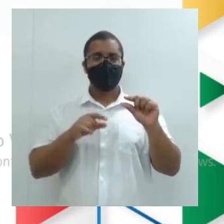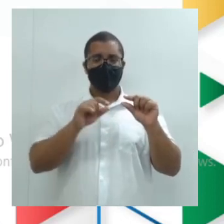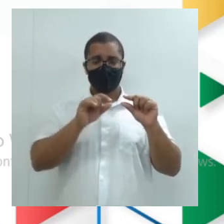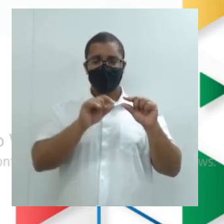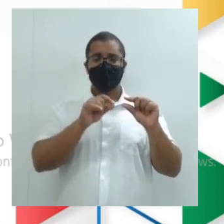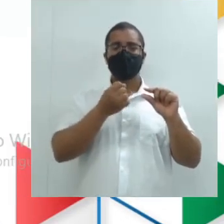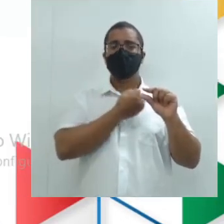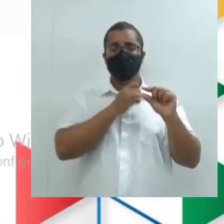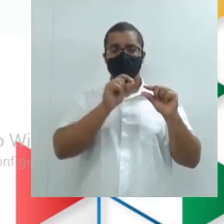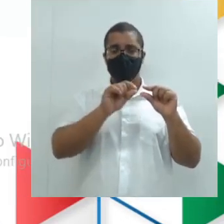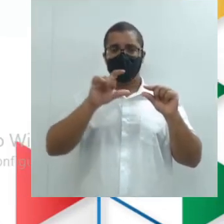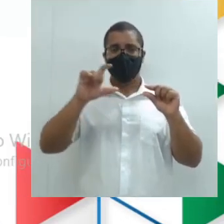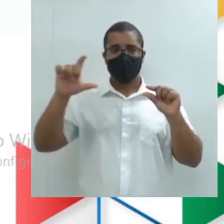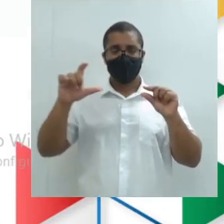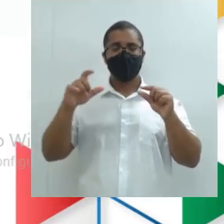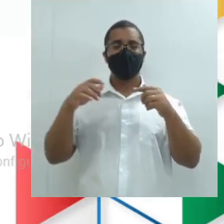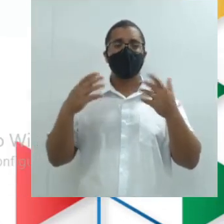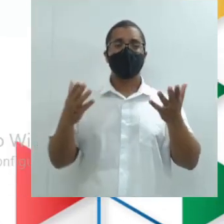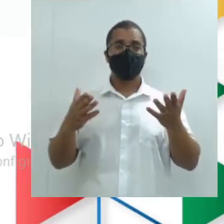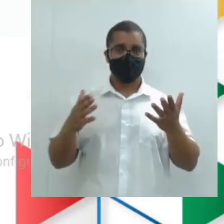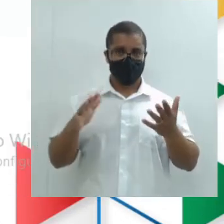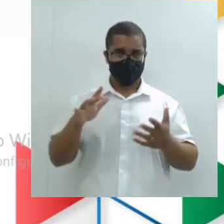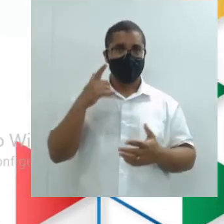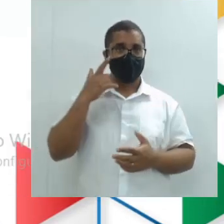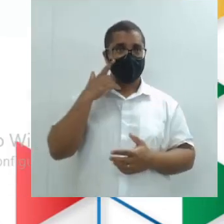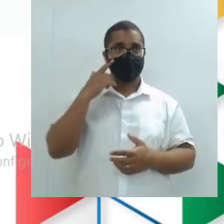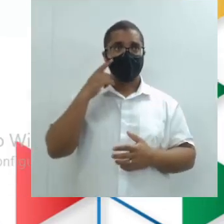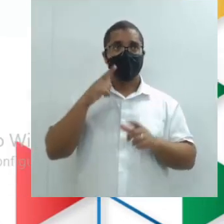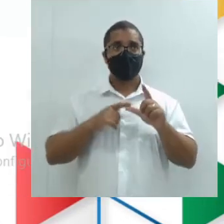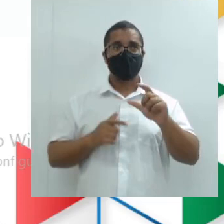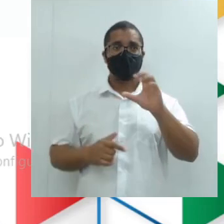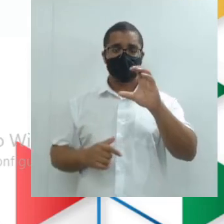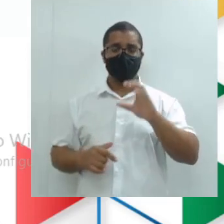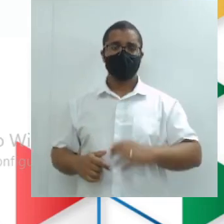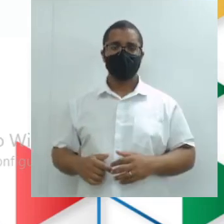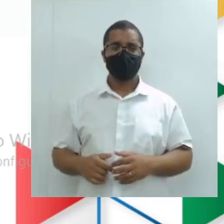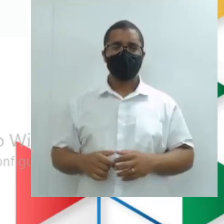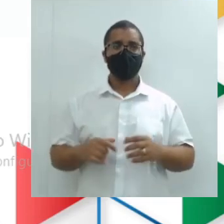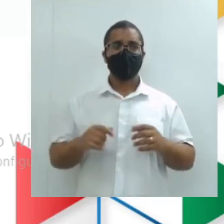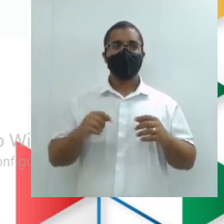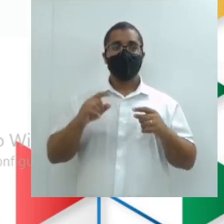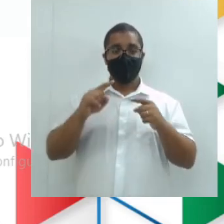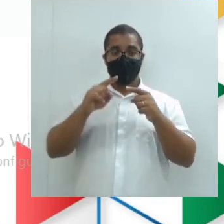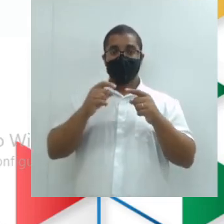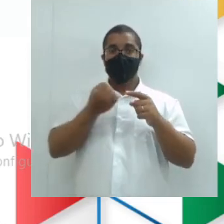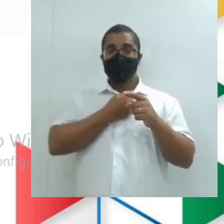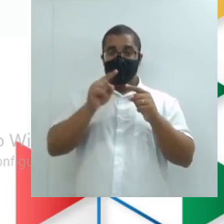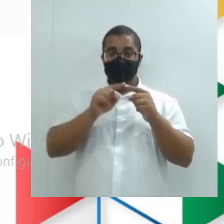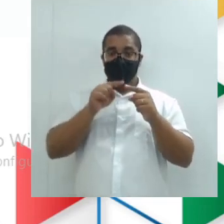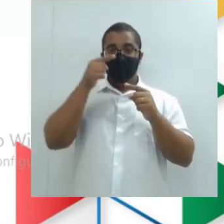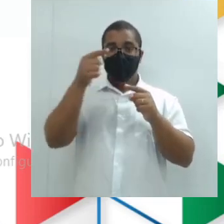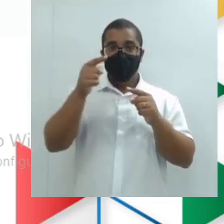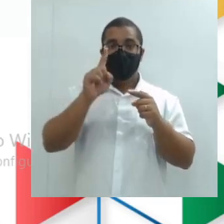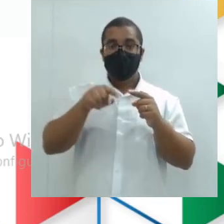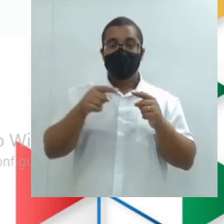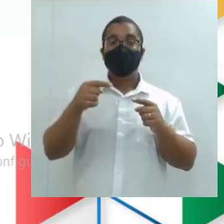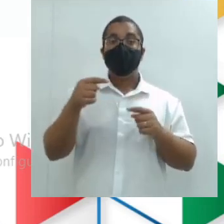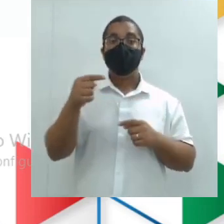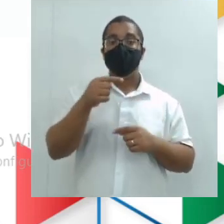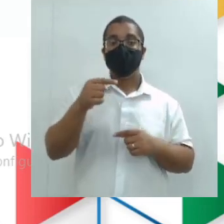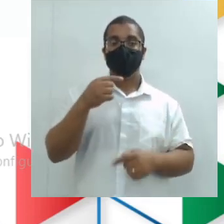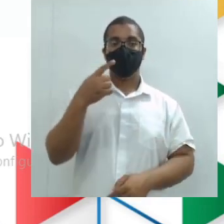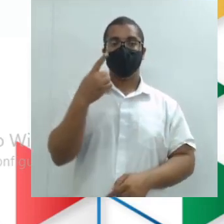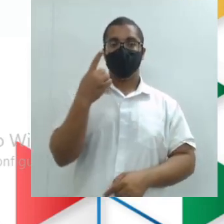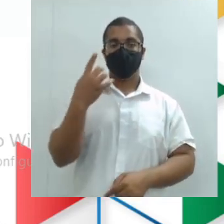são os outros 2. Se liga agora que a gente vai para a letra C. O sucessor de um número é menos 14.